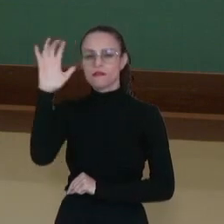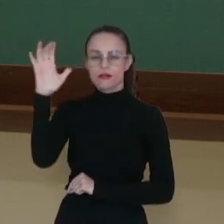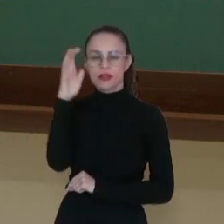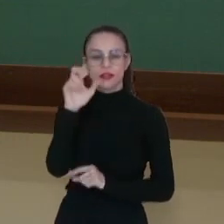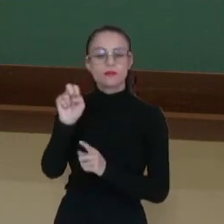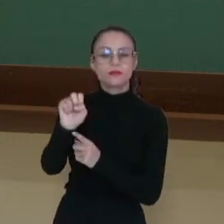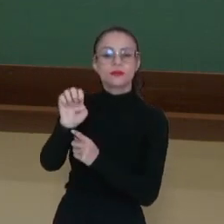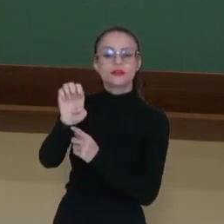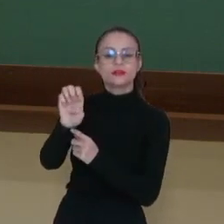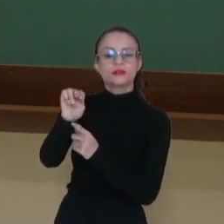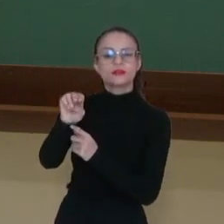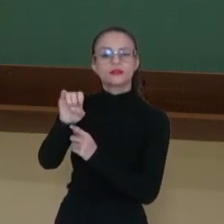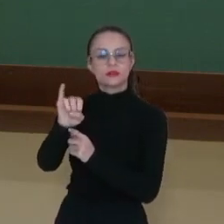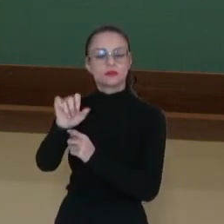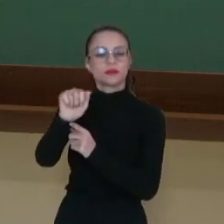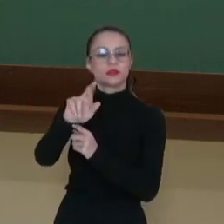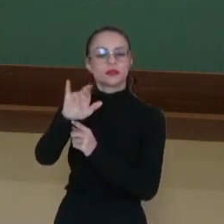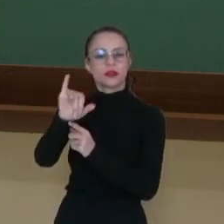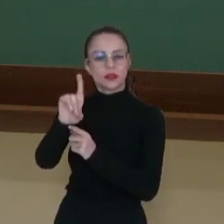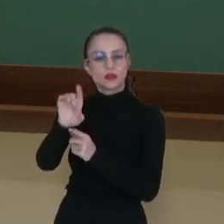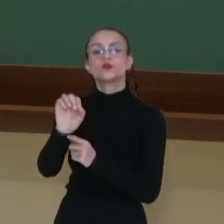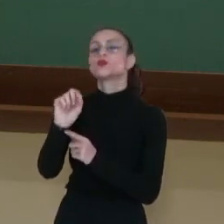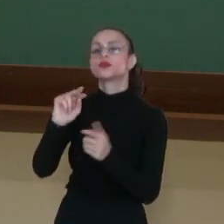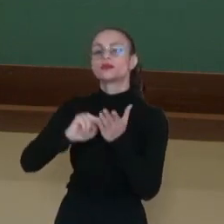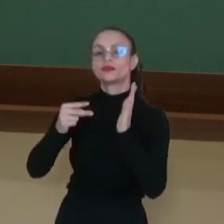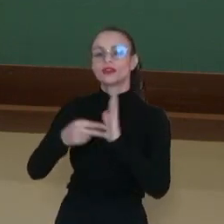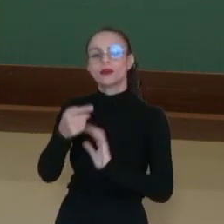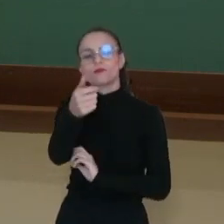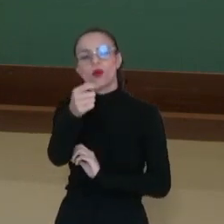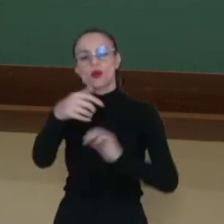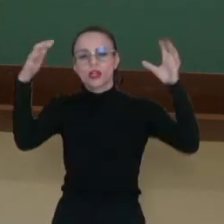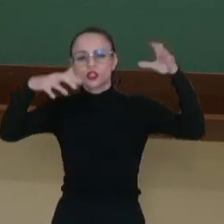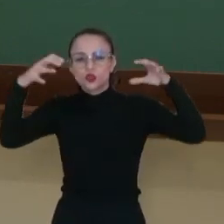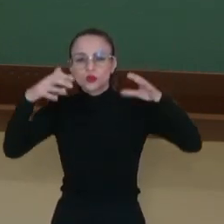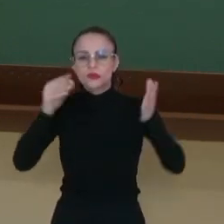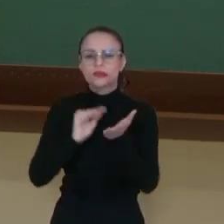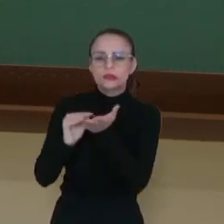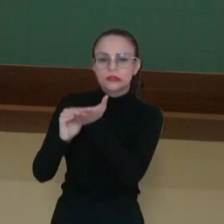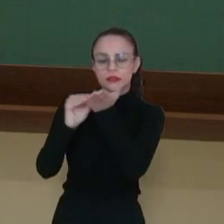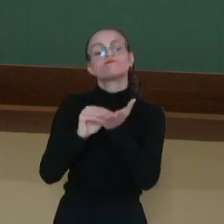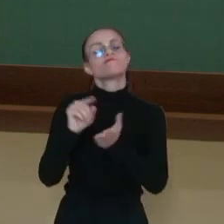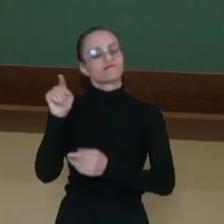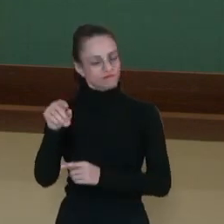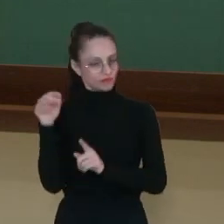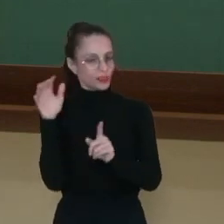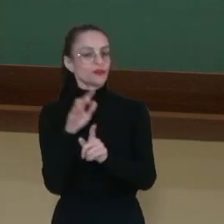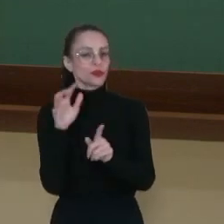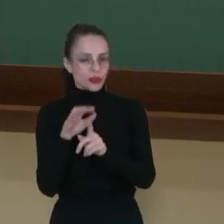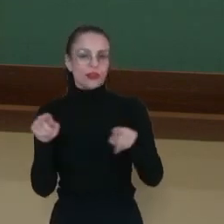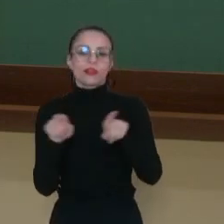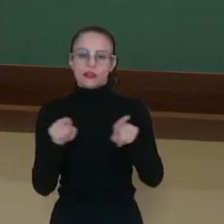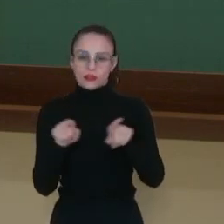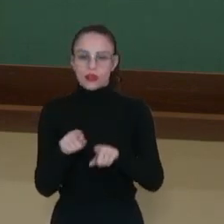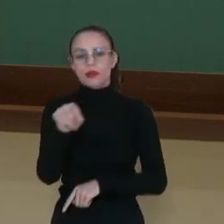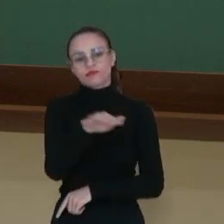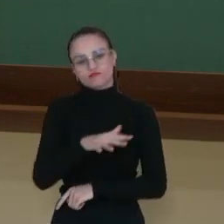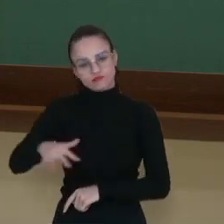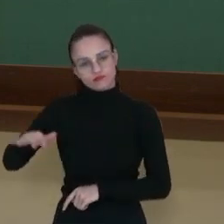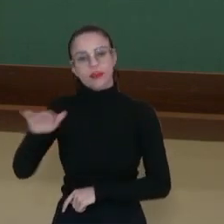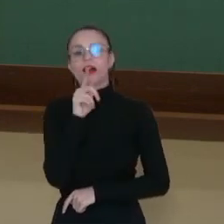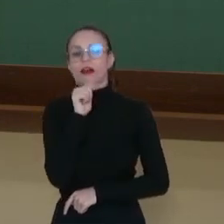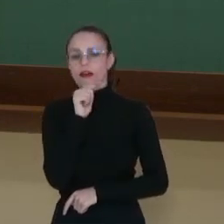com pouca chuva, com escassez de chuva, e isso vai influenciar significativamente na hidrografia,